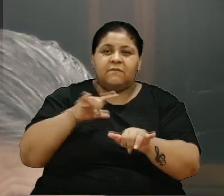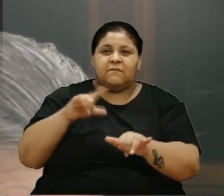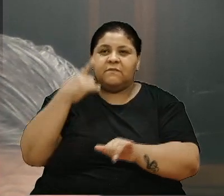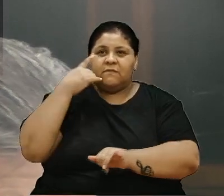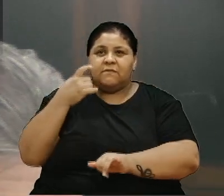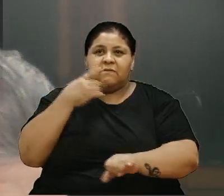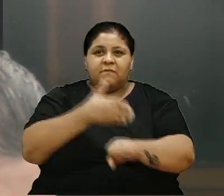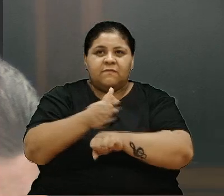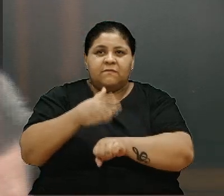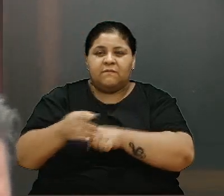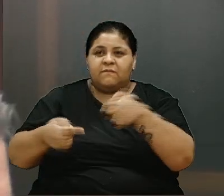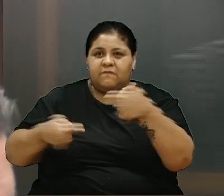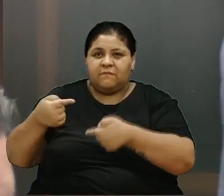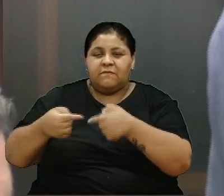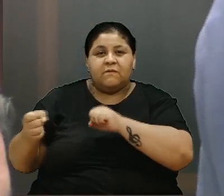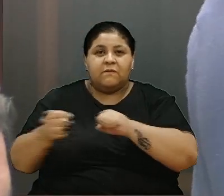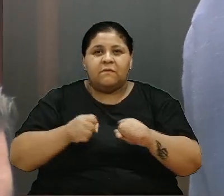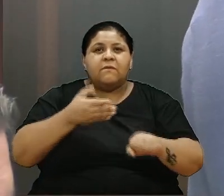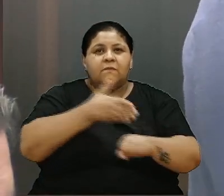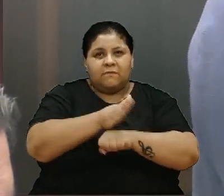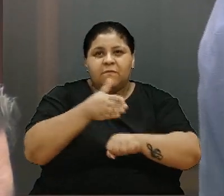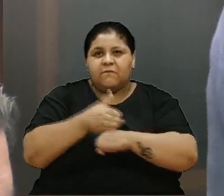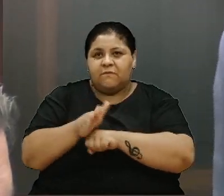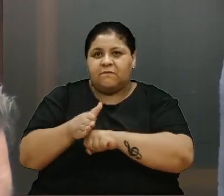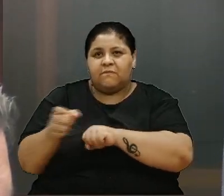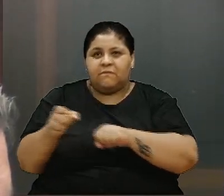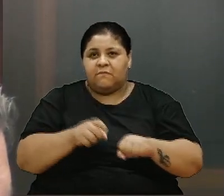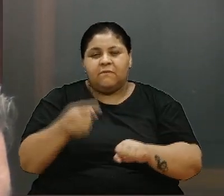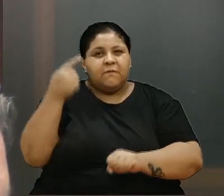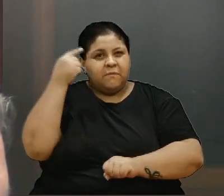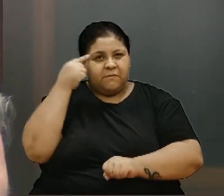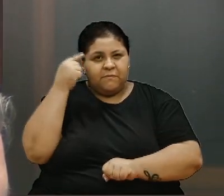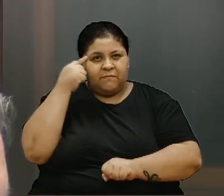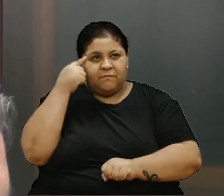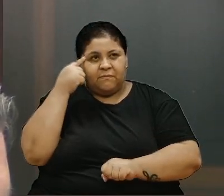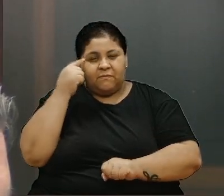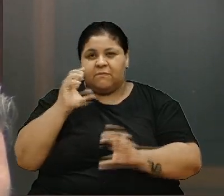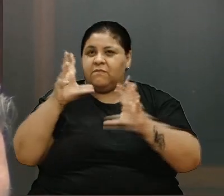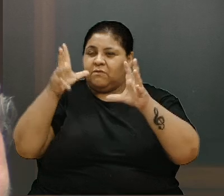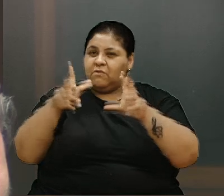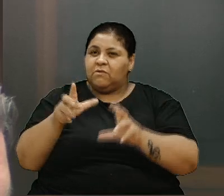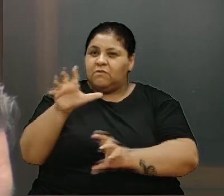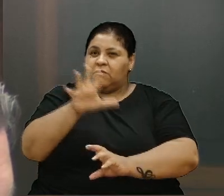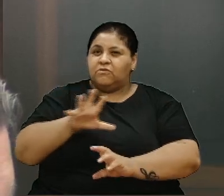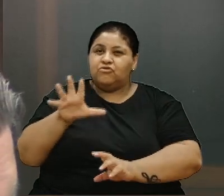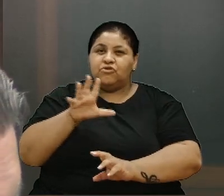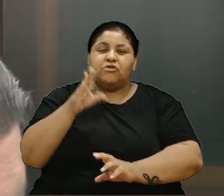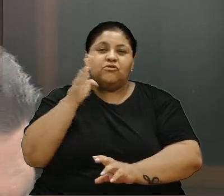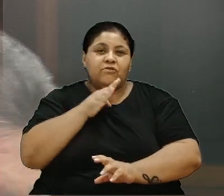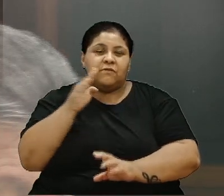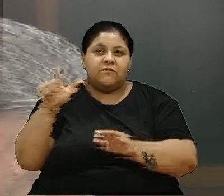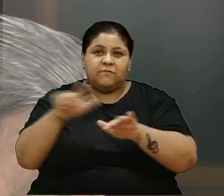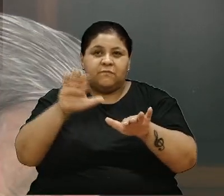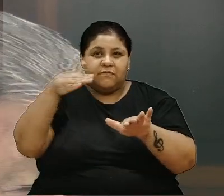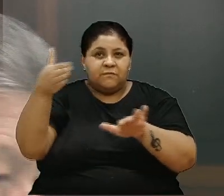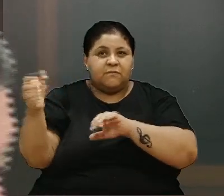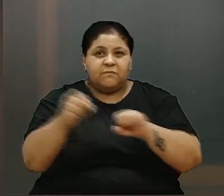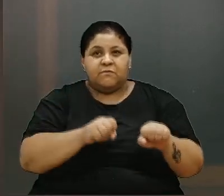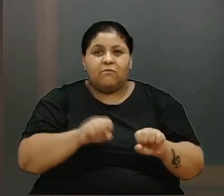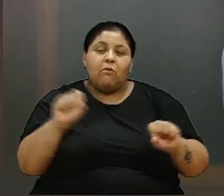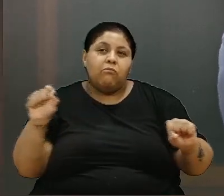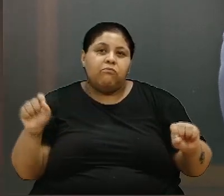de participar da discussão, que possam participar para que a gente possa pensar nisso tudo de forma prévia e semana que vem a gente possa estar